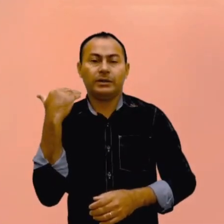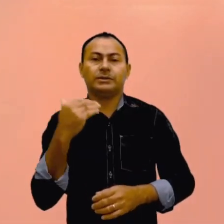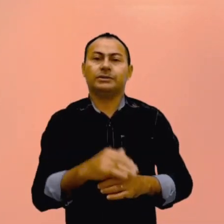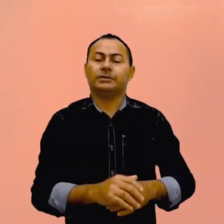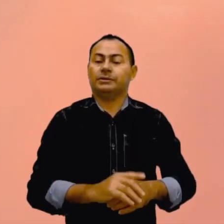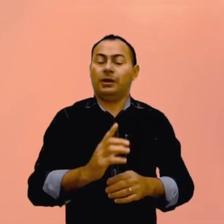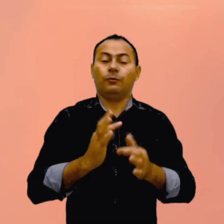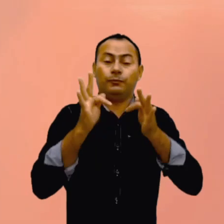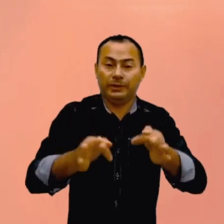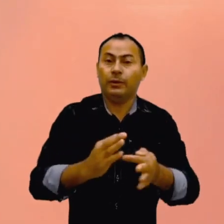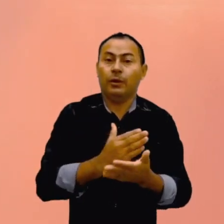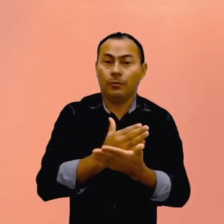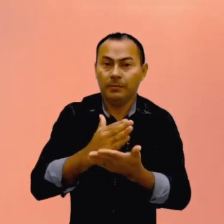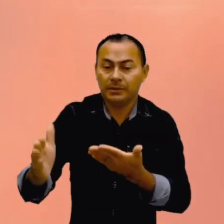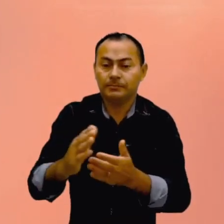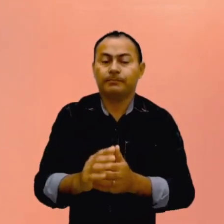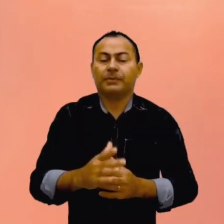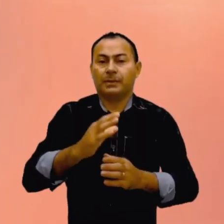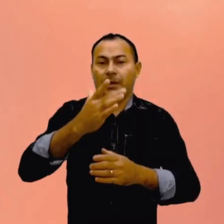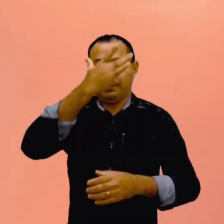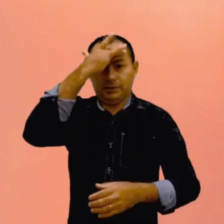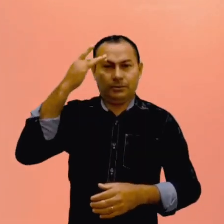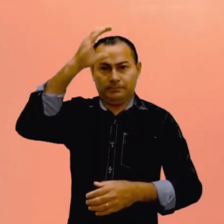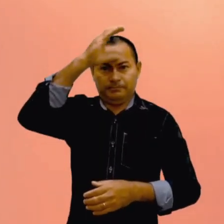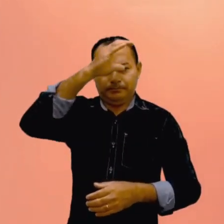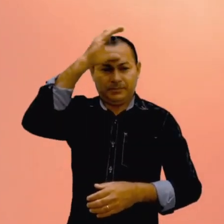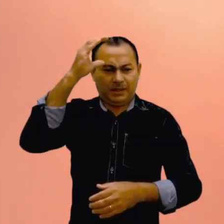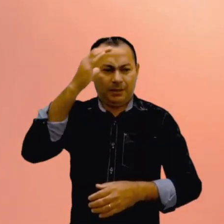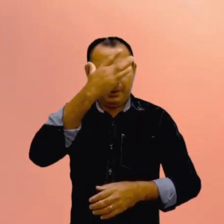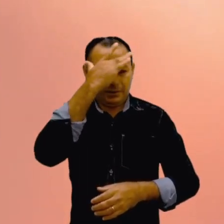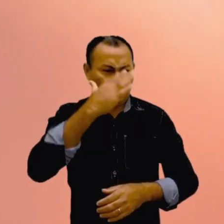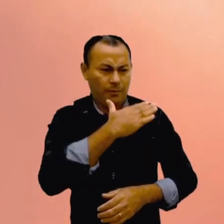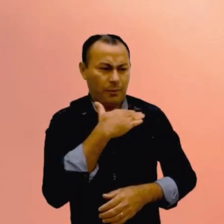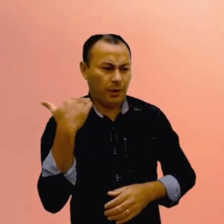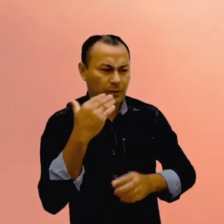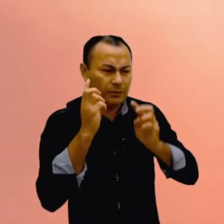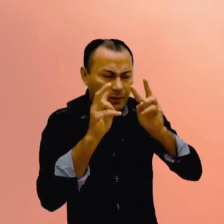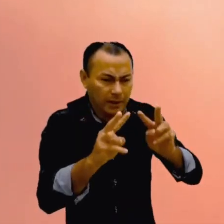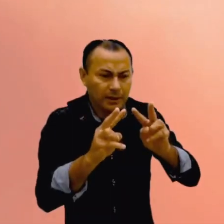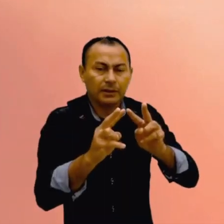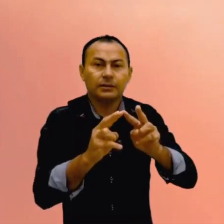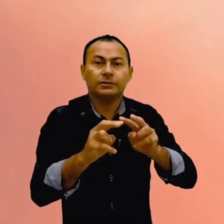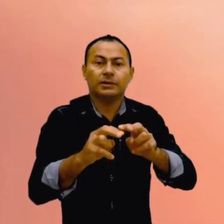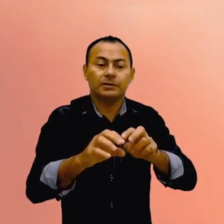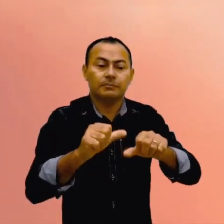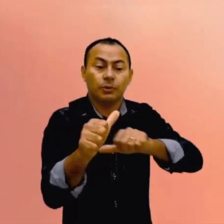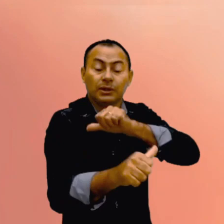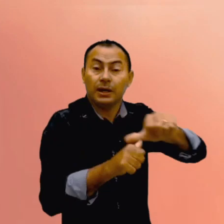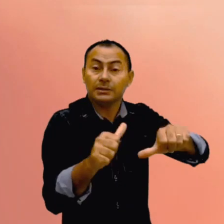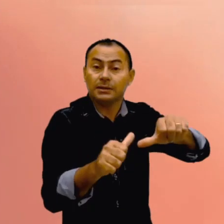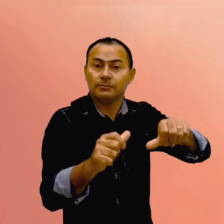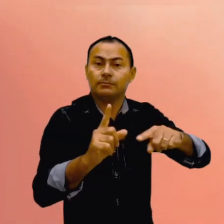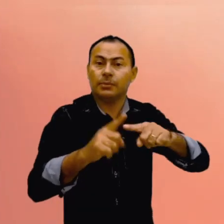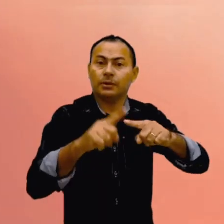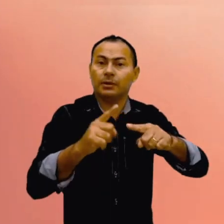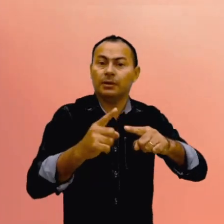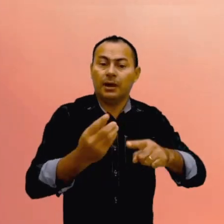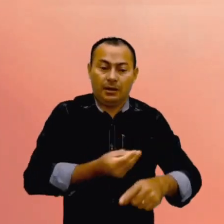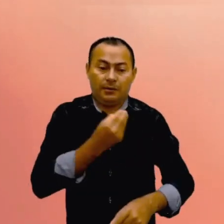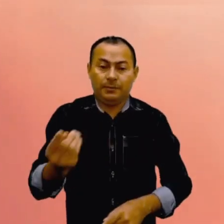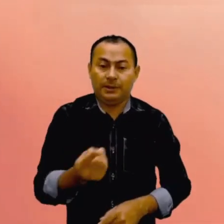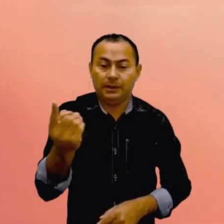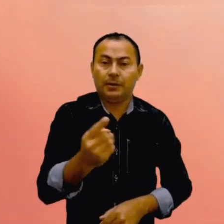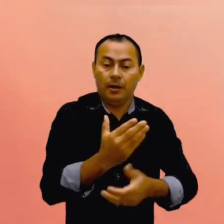mas o começo. O velório do cristão deve ser encarado como um tipo de formatura, porque, na verdade, a